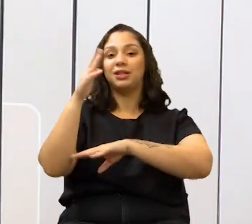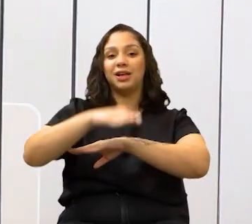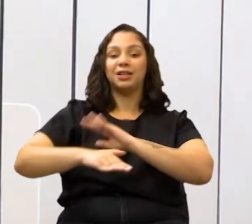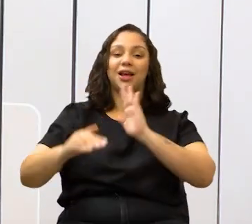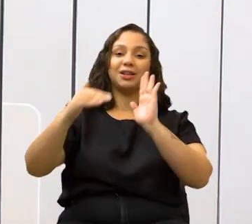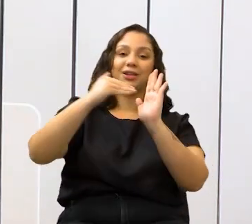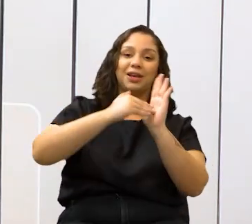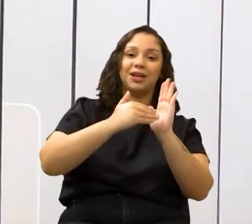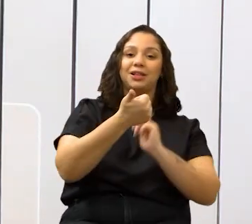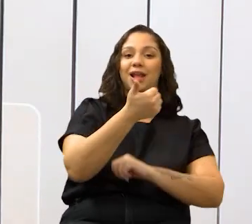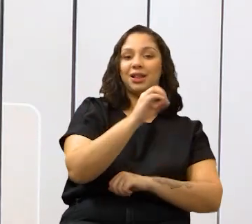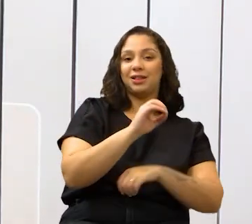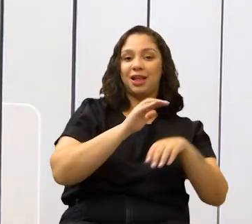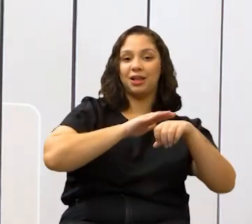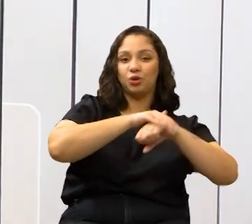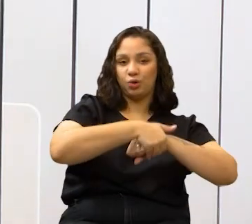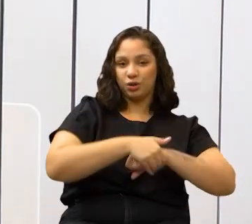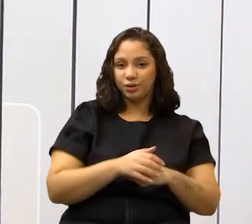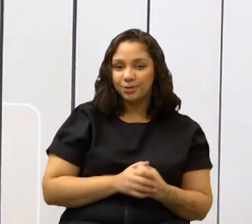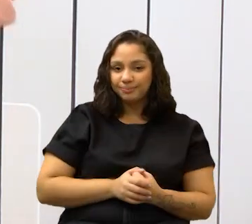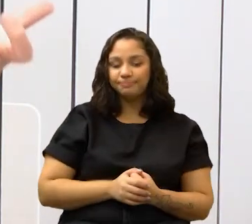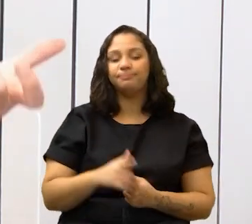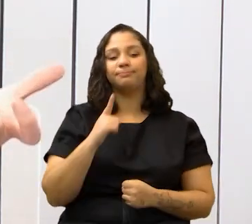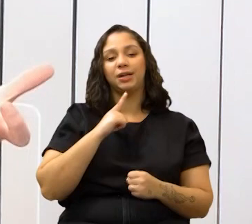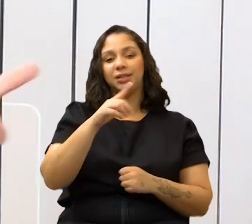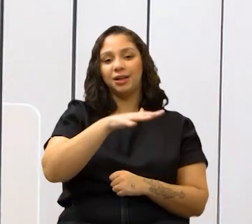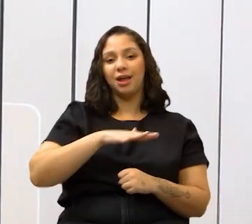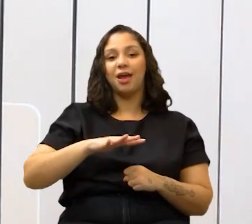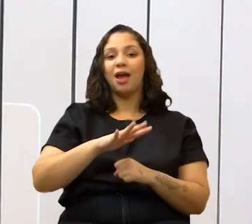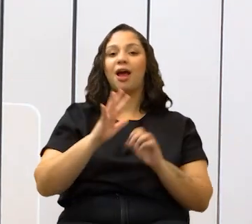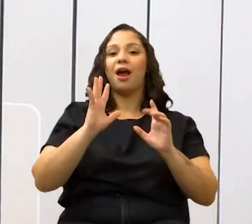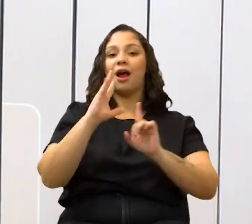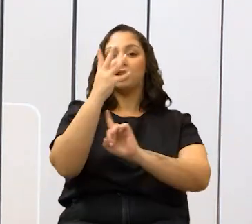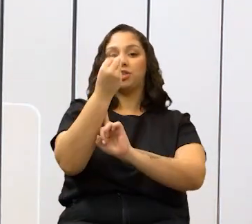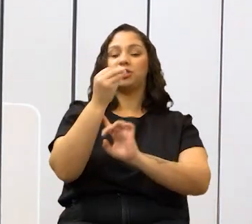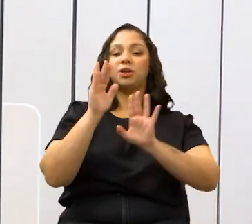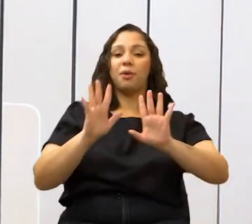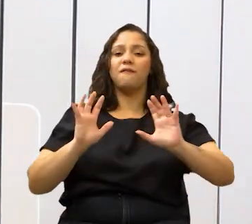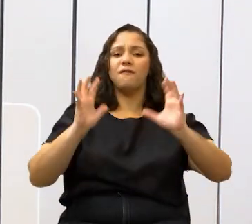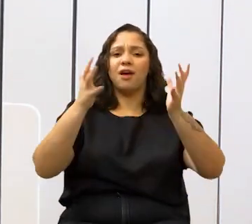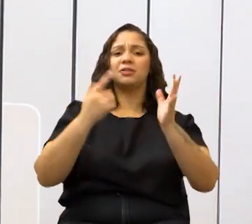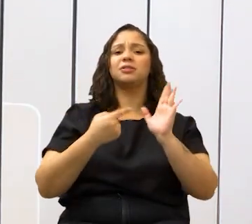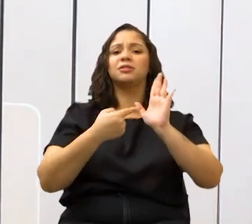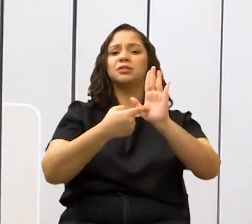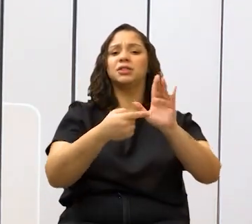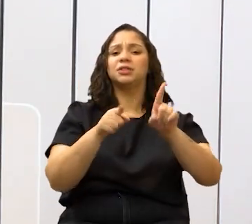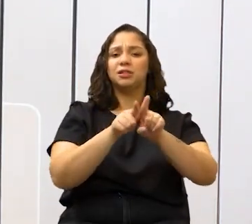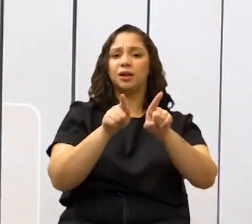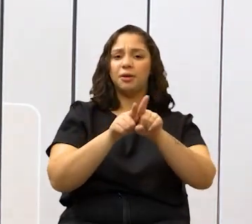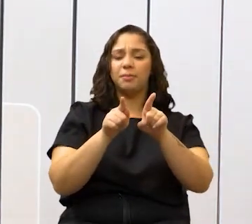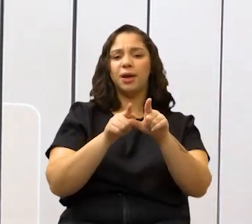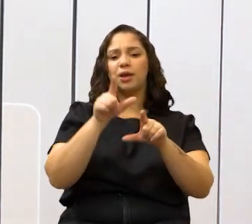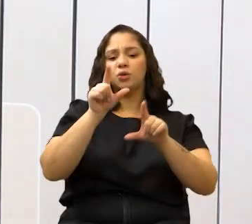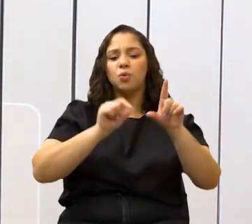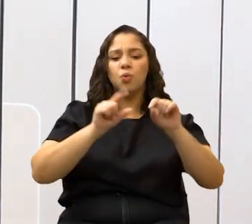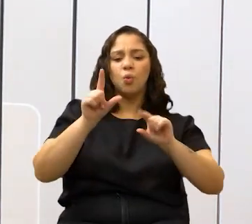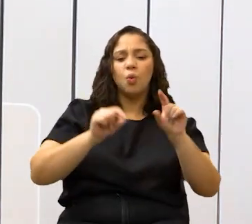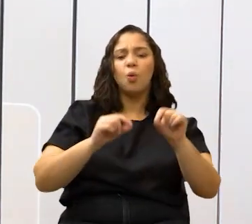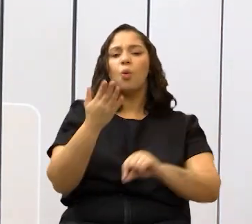tarde às 10 horas da noite. Além da parte artística, o festival vai ter diversas opções